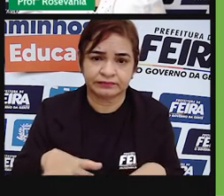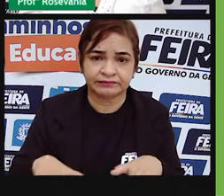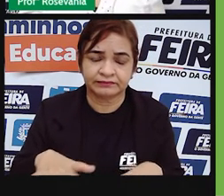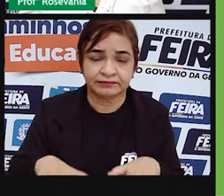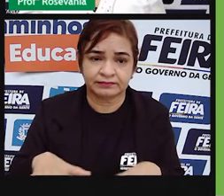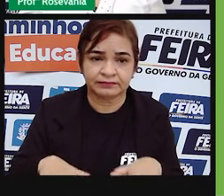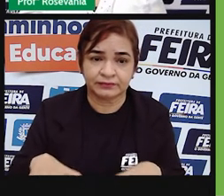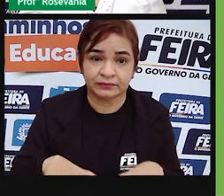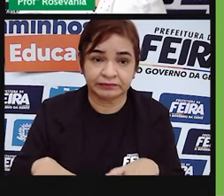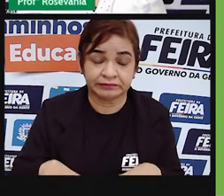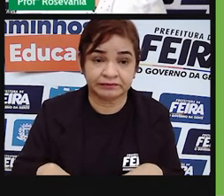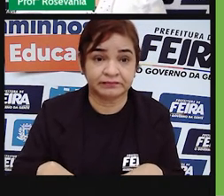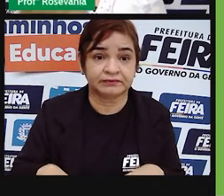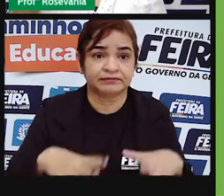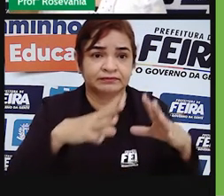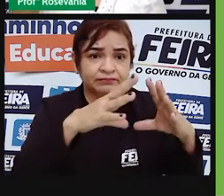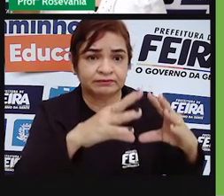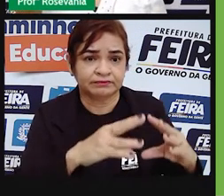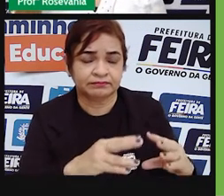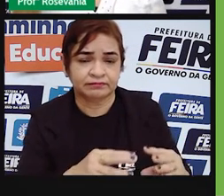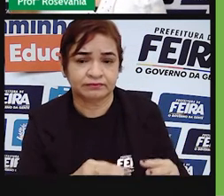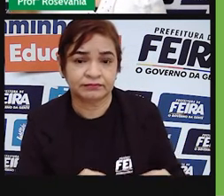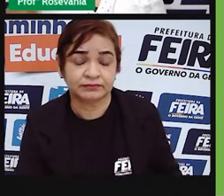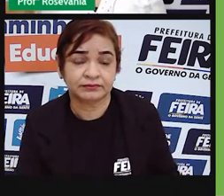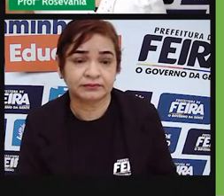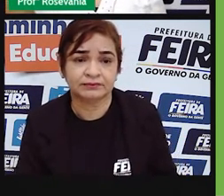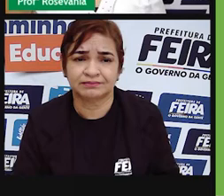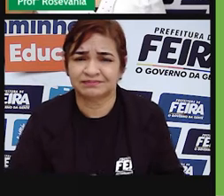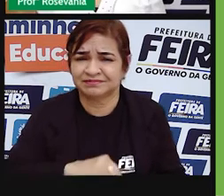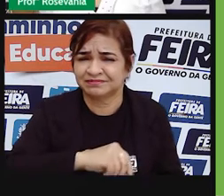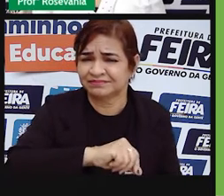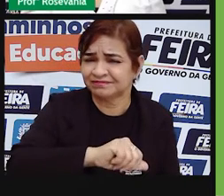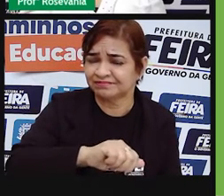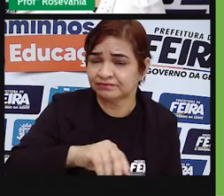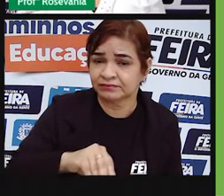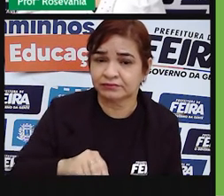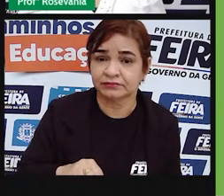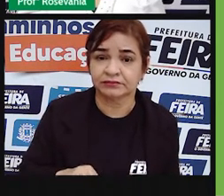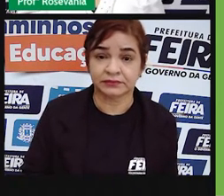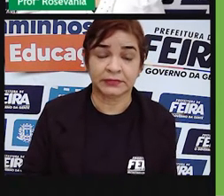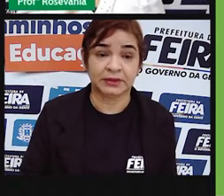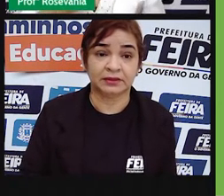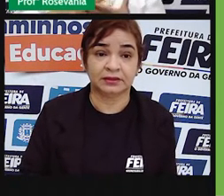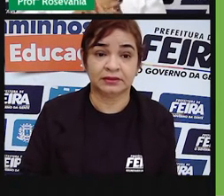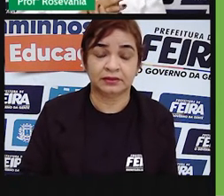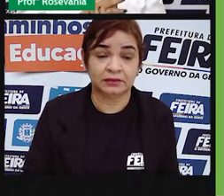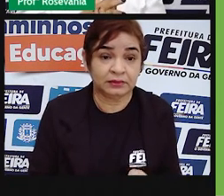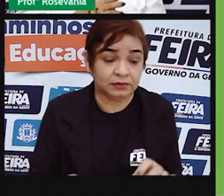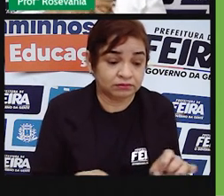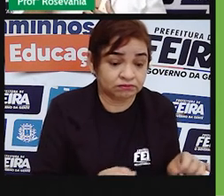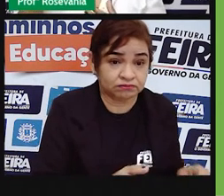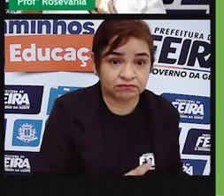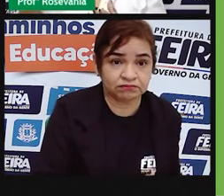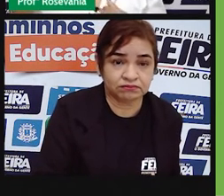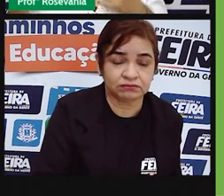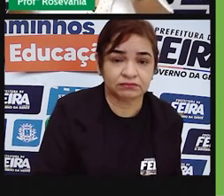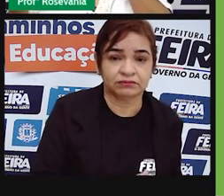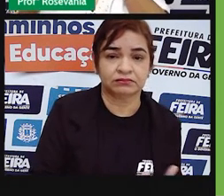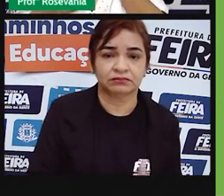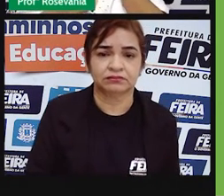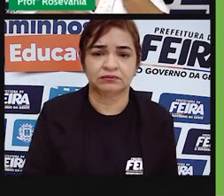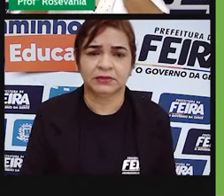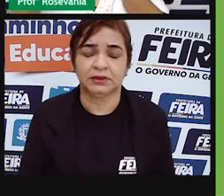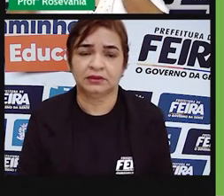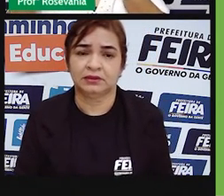os terremotos que, às vezes, né, eles são tão desastrosos, né, a parte de 5 na